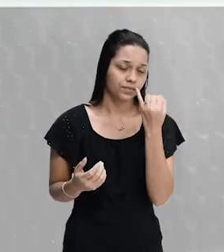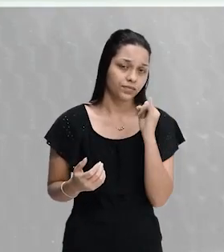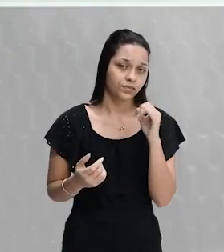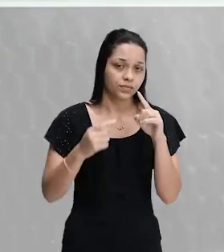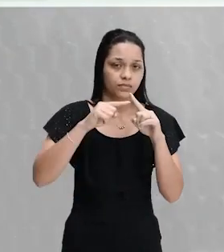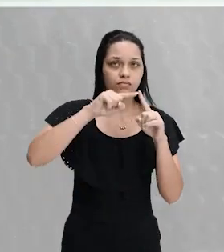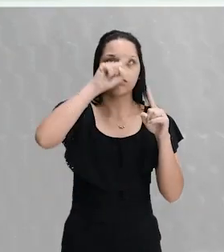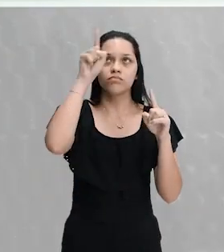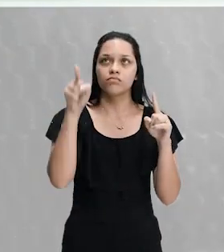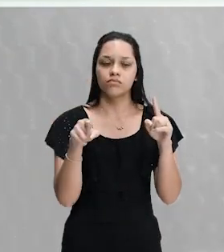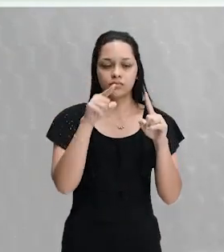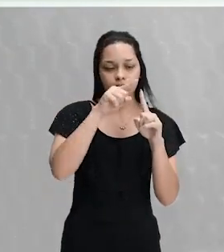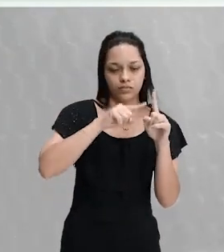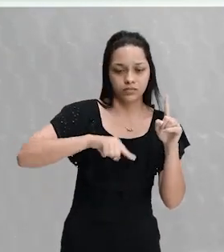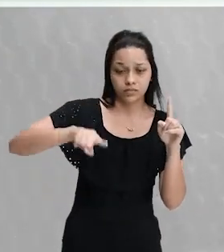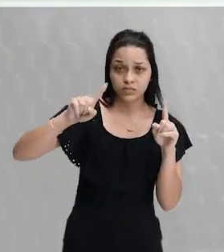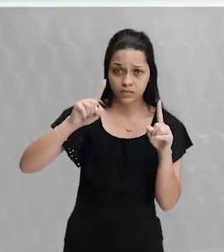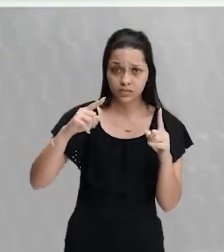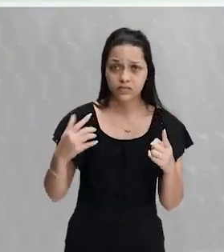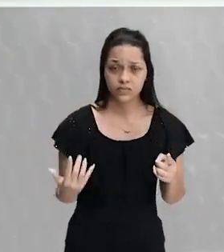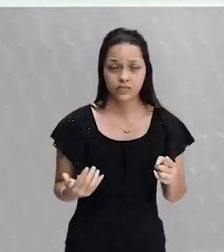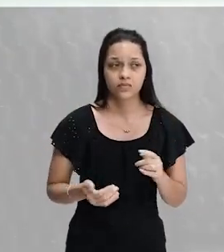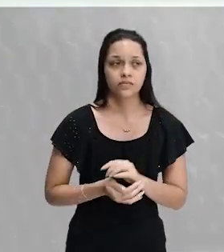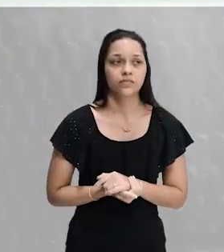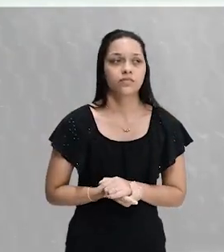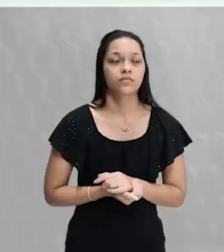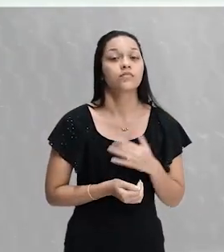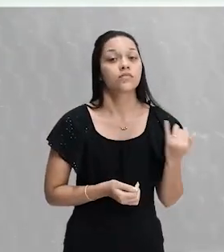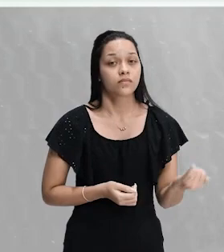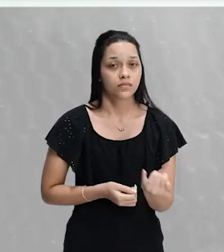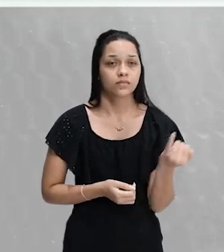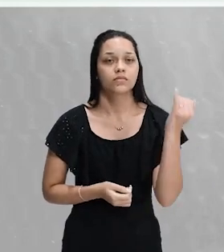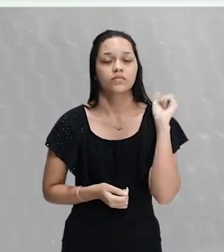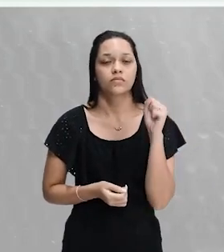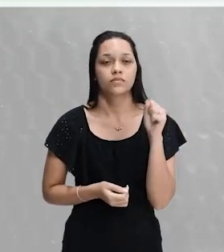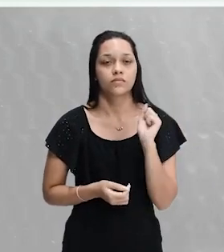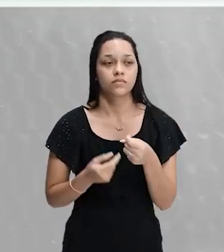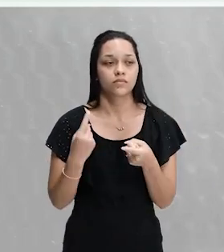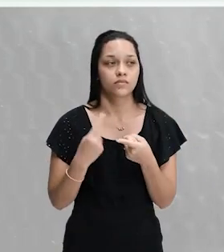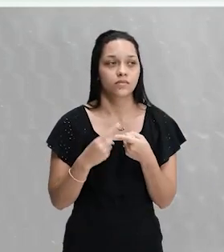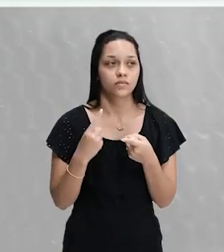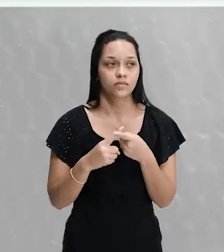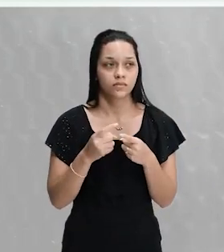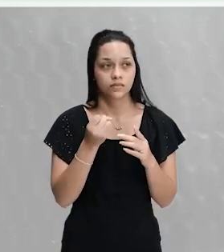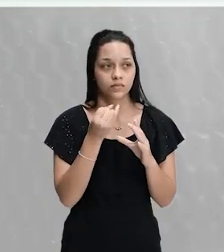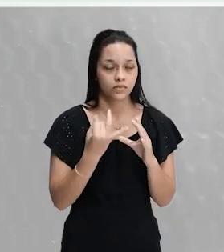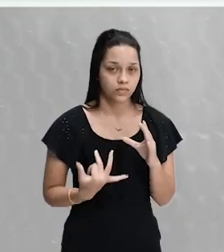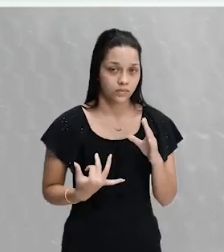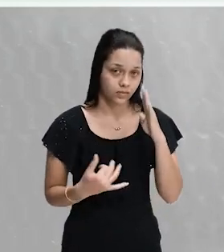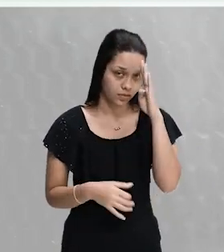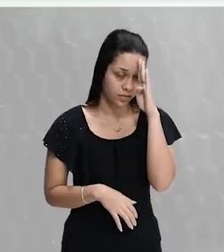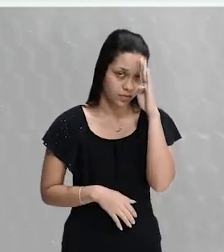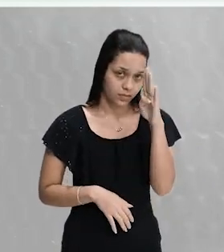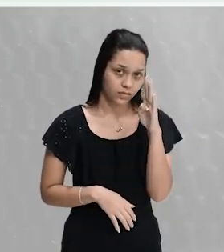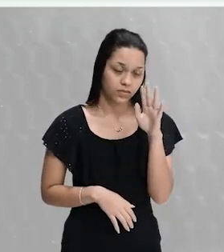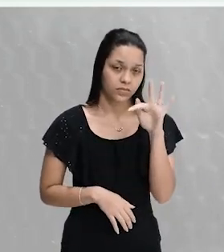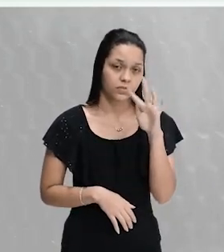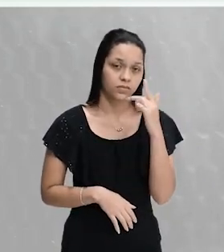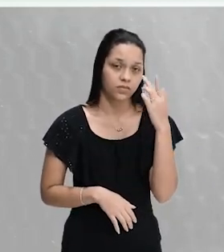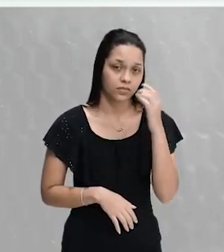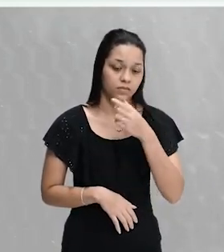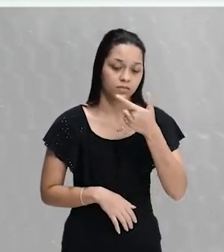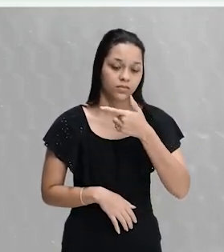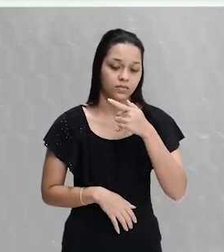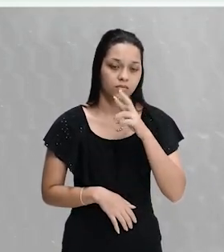a concavidade para cima ou concavidade para baixo. Pessoal, é extremamente importante. Porque uma das características principais da função do